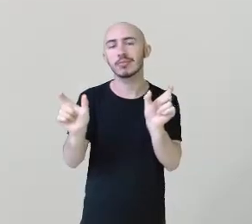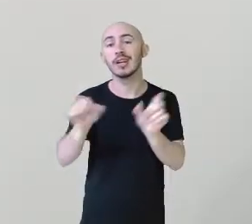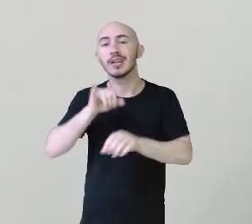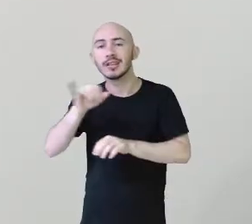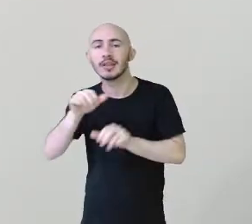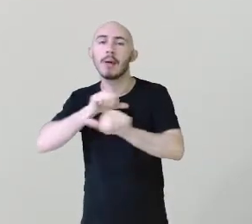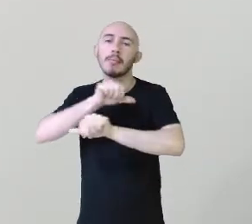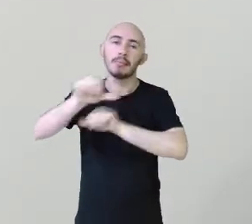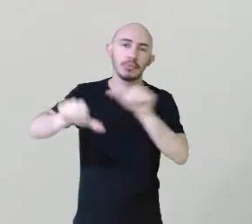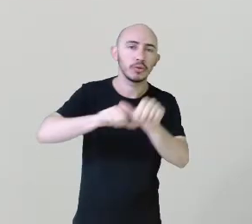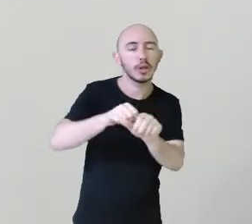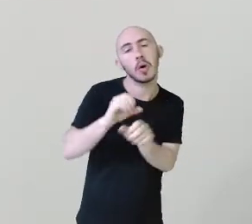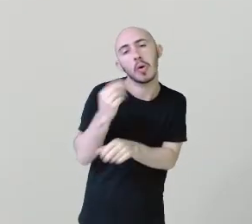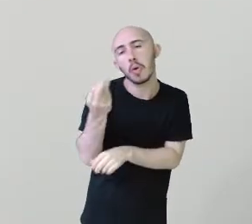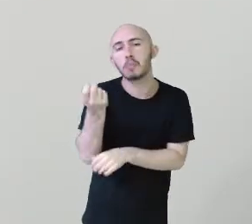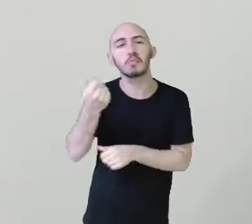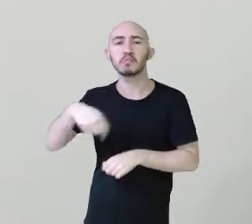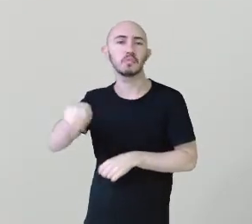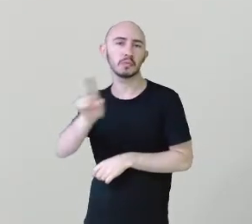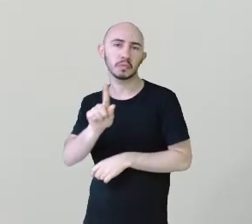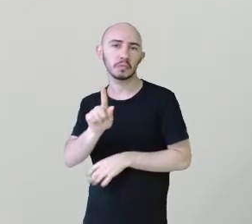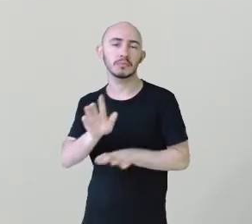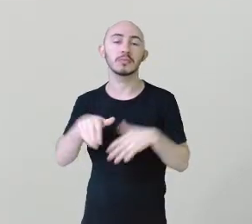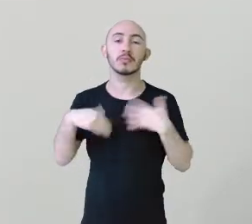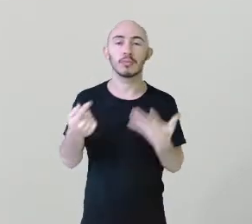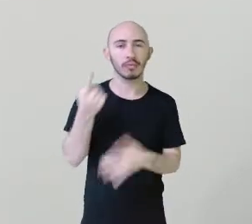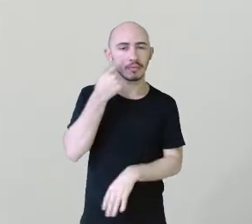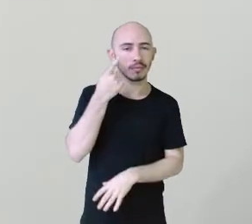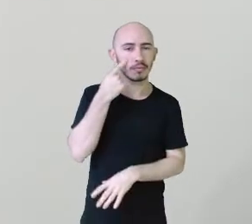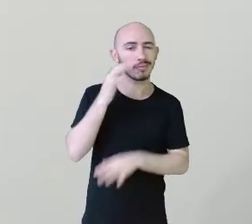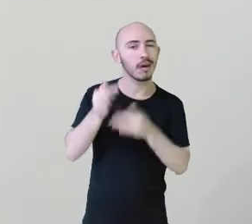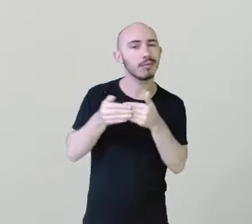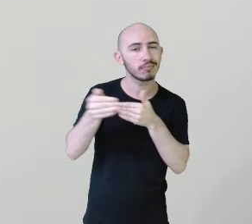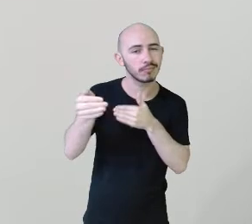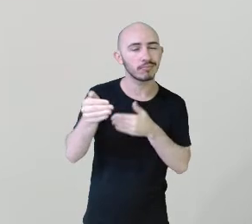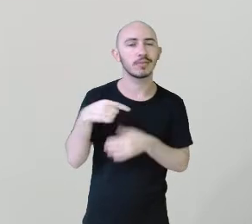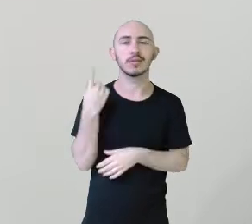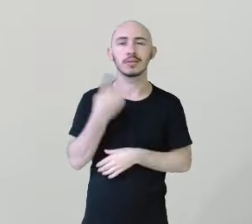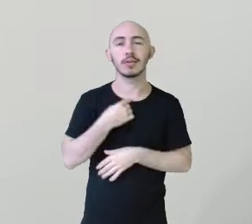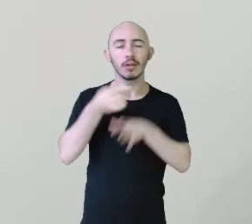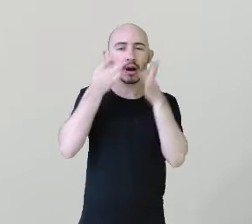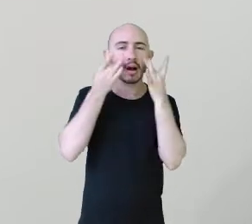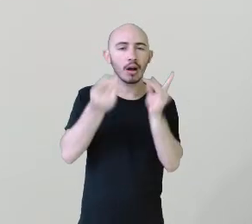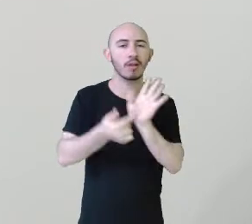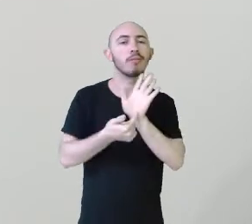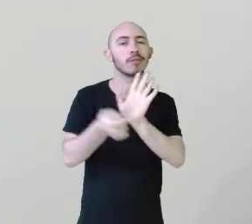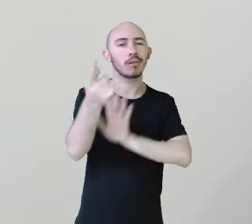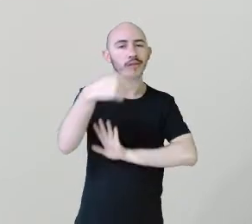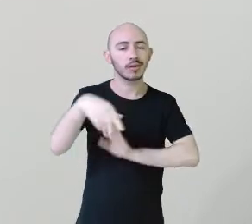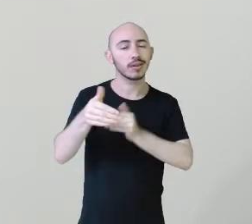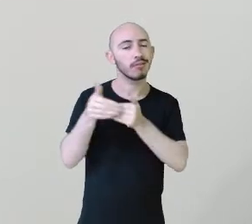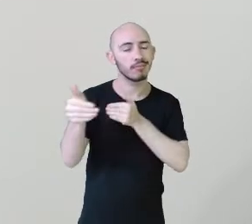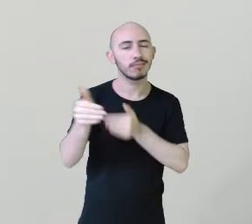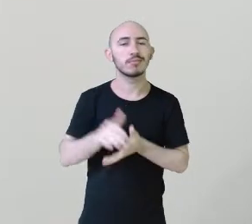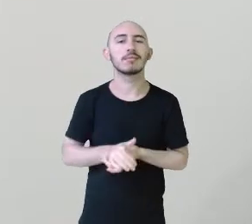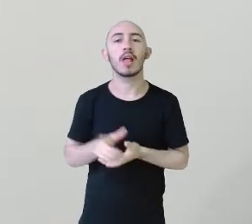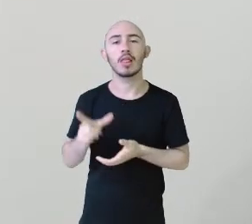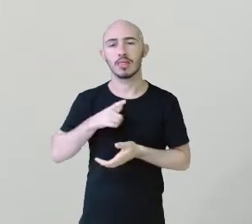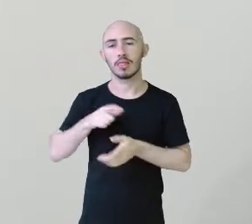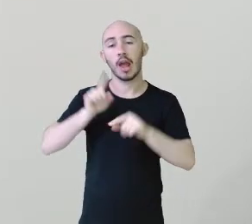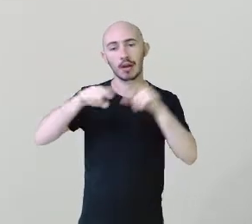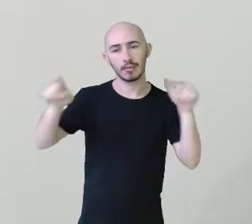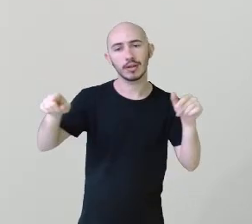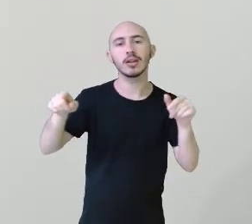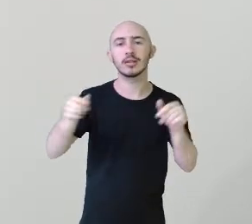de alterá-la ou não. E a gente vai ver isso um pouquinho mais lá na frente. Eu vou chamar a atenção a vocês para esta variação do